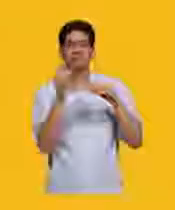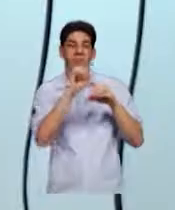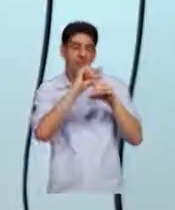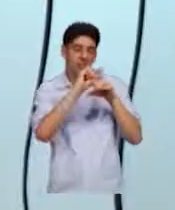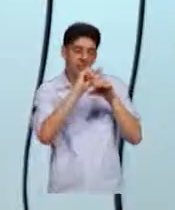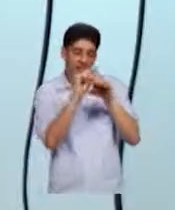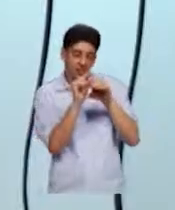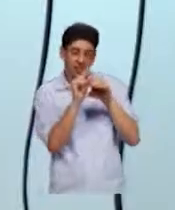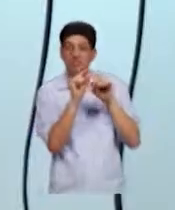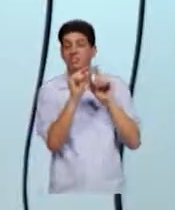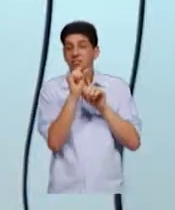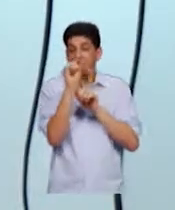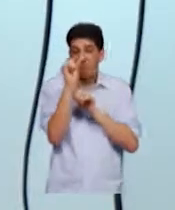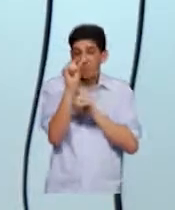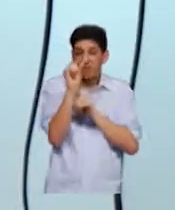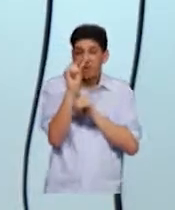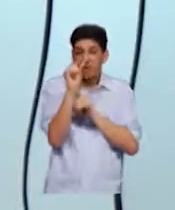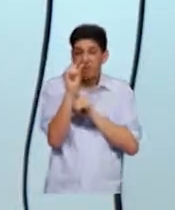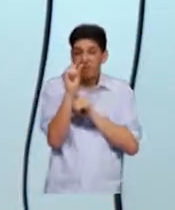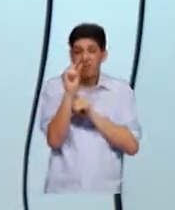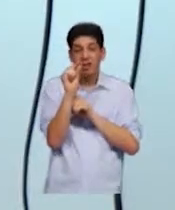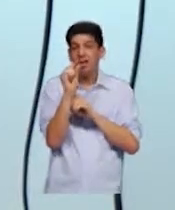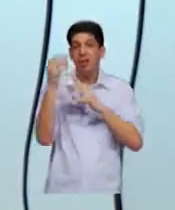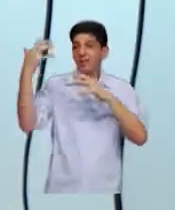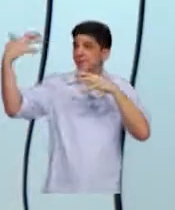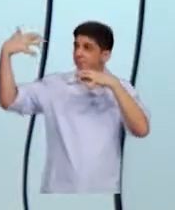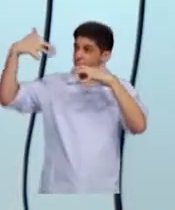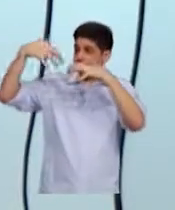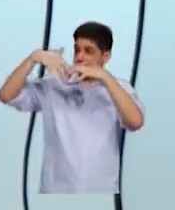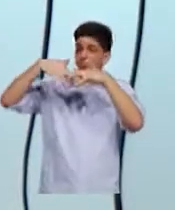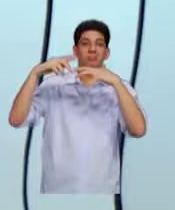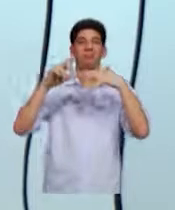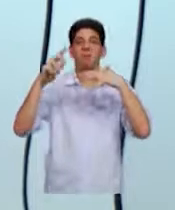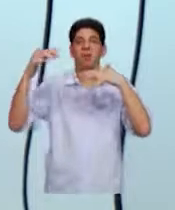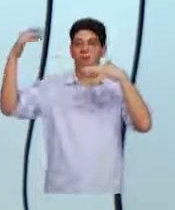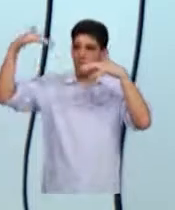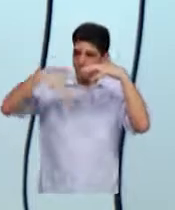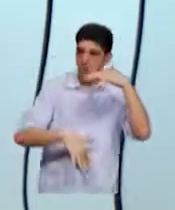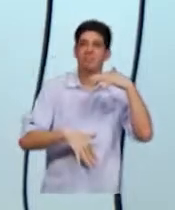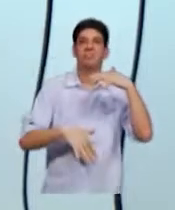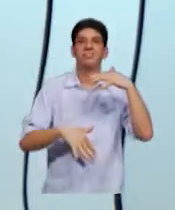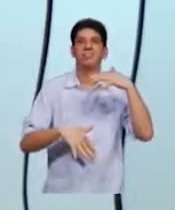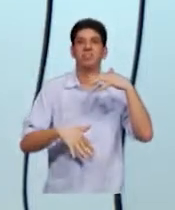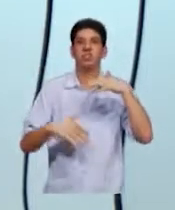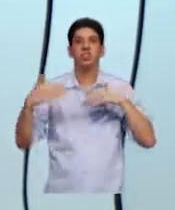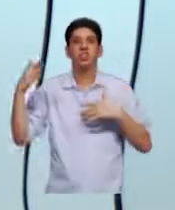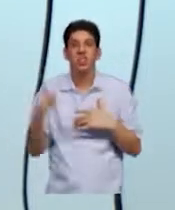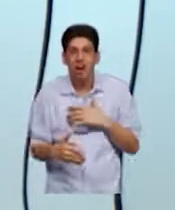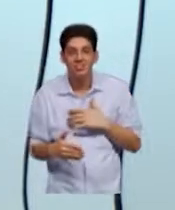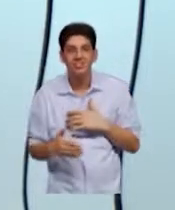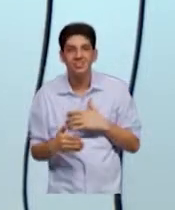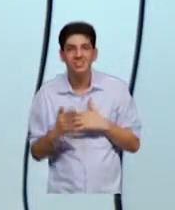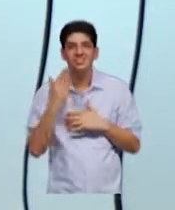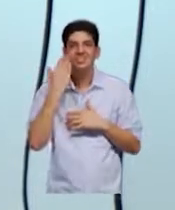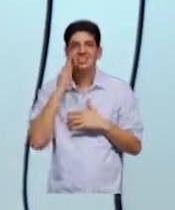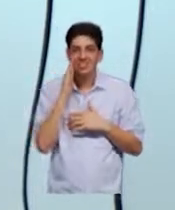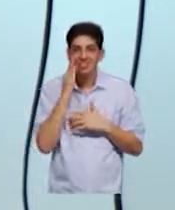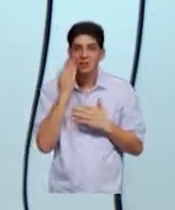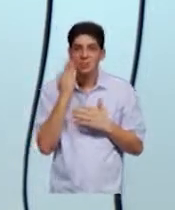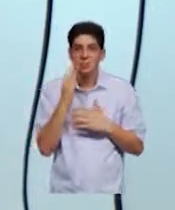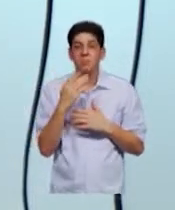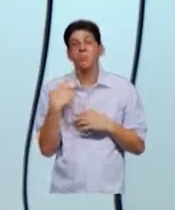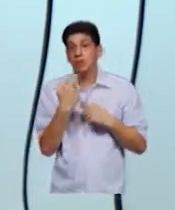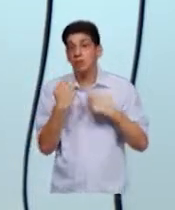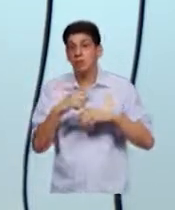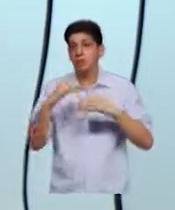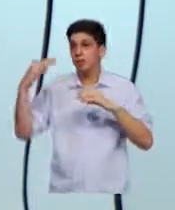Uma vez ela ficando fina, ela não vai filtrar os raios solares de uma forma tão eficiente como é o que a gente espera